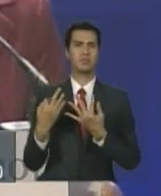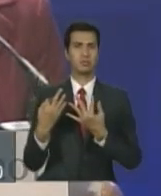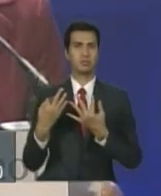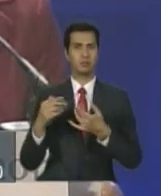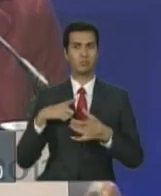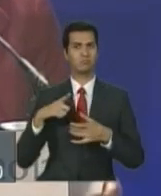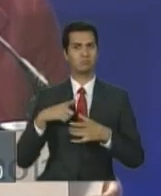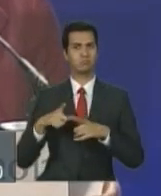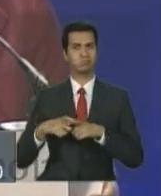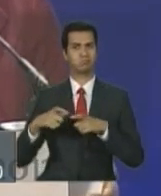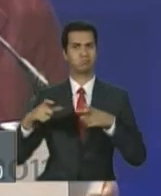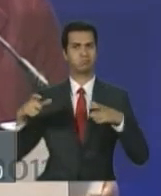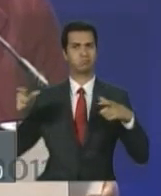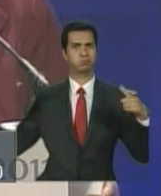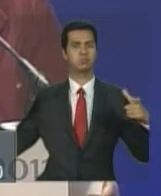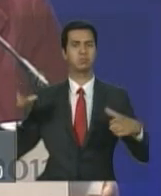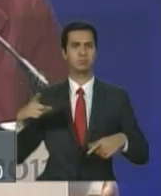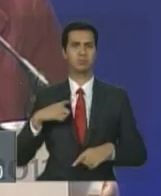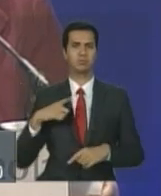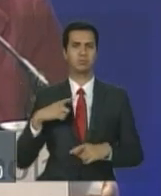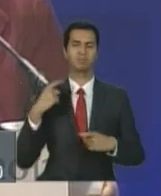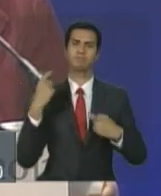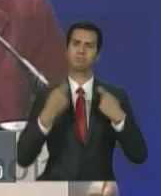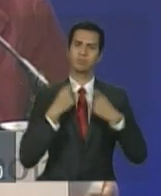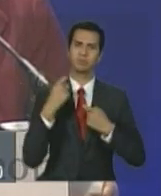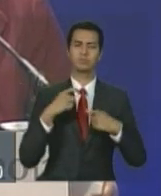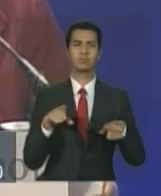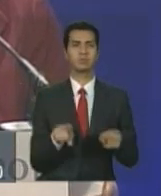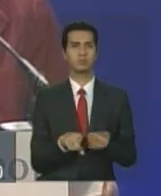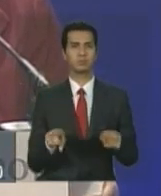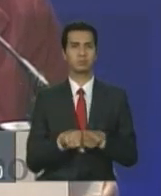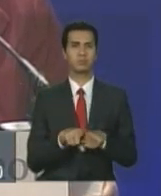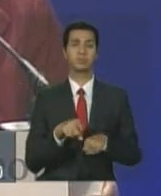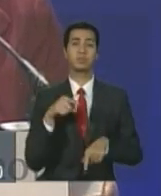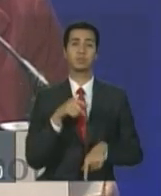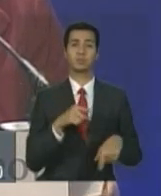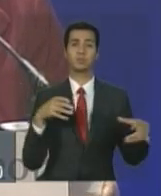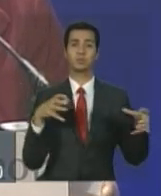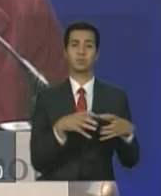significativamente. E muito preocupados também com a perda,